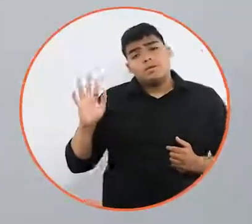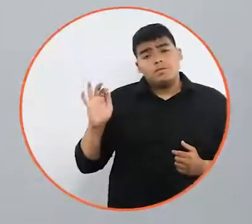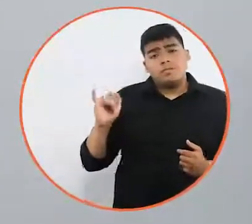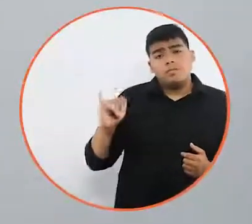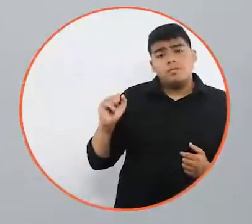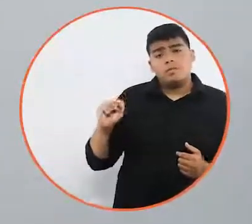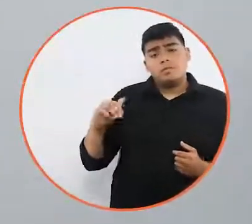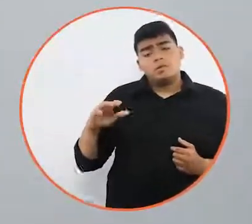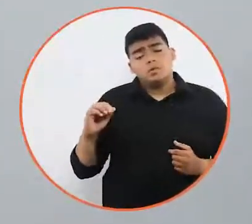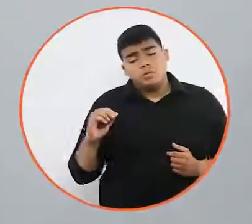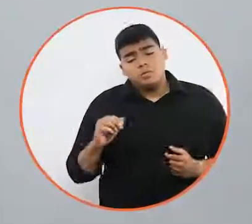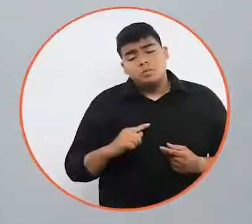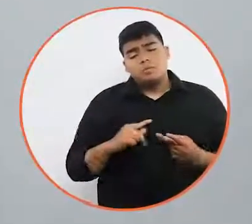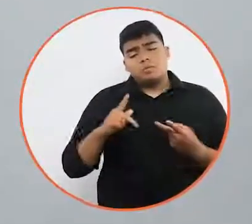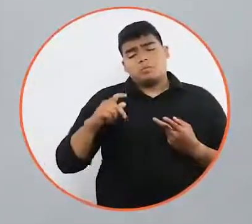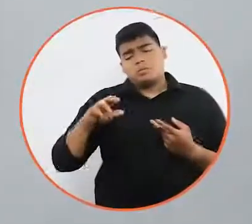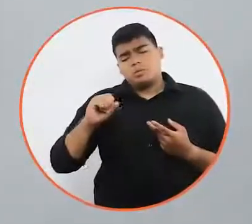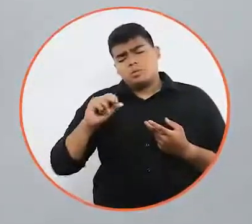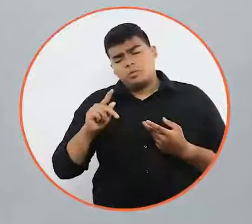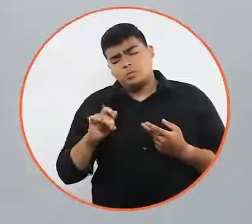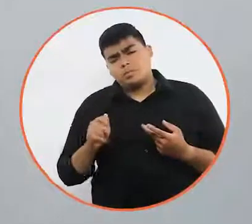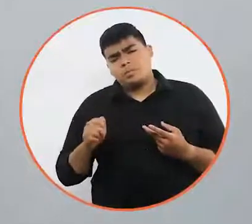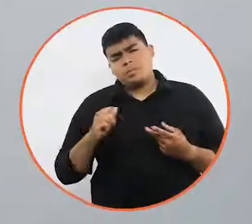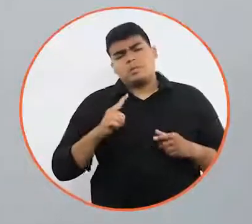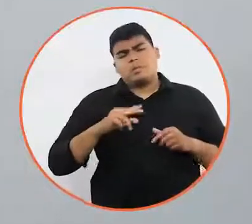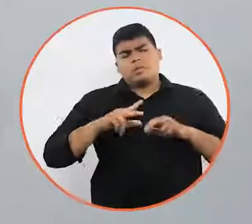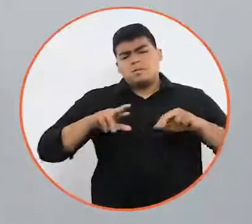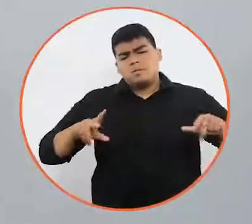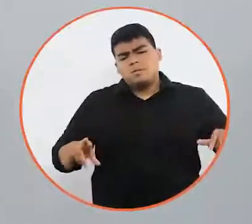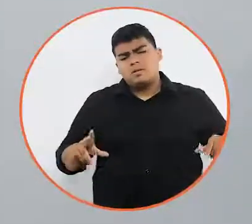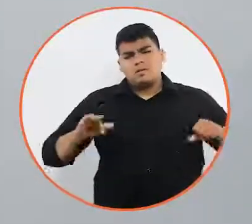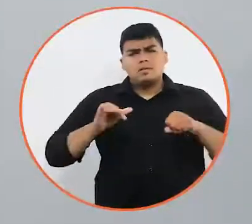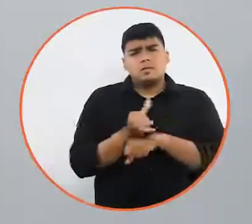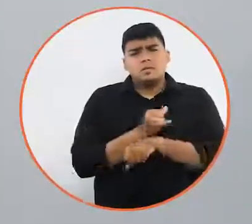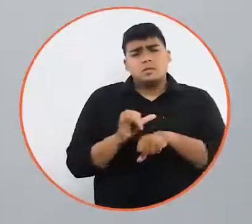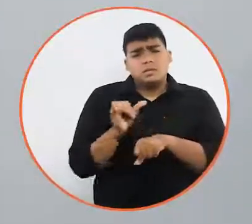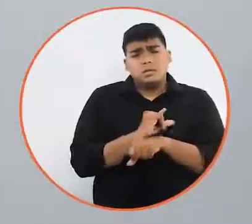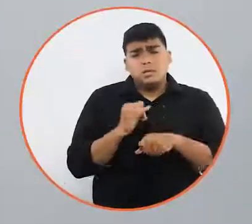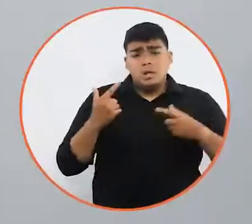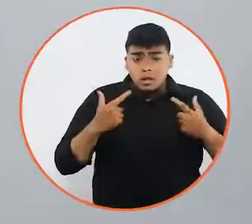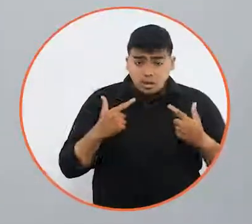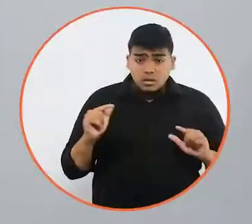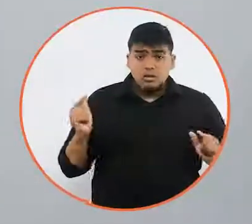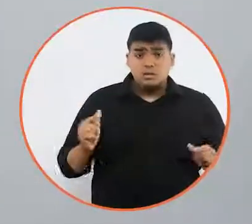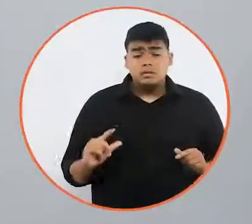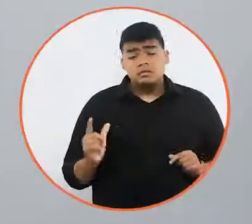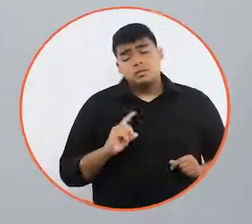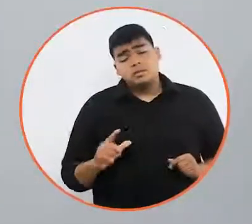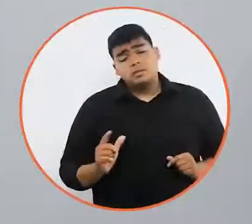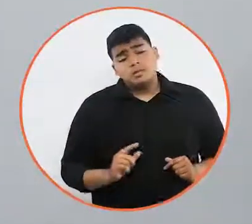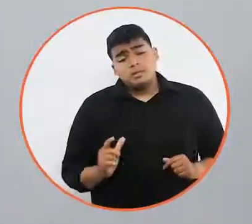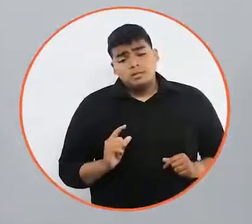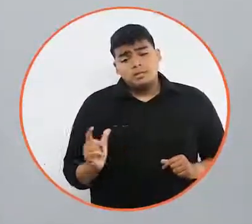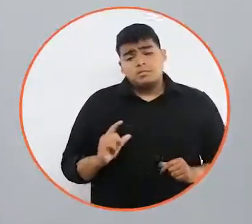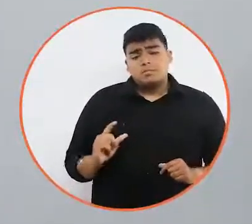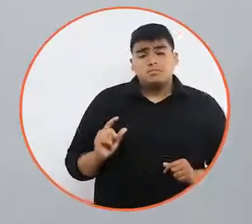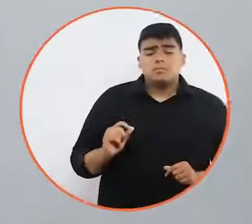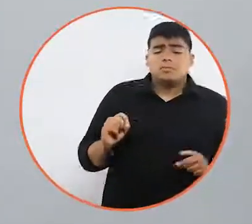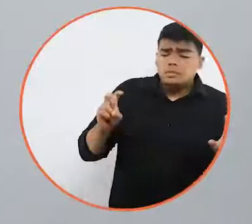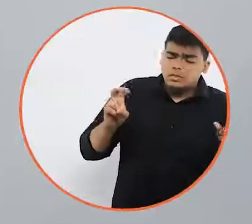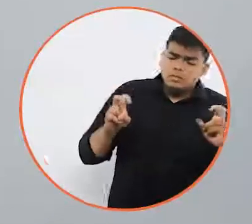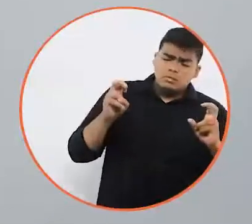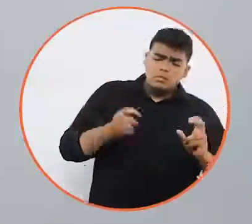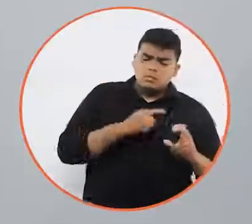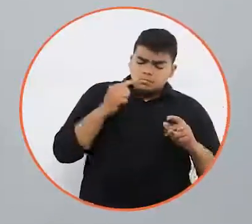uma prosopopeia. E aí a gente vai vendo isso ao longo de nossas aulas, porque são muitas as figuras de linguagem. E é um assunto que a gente vai